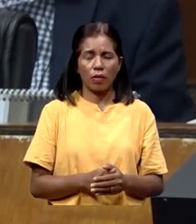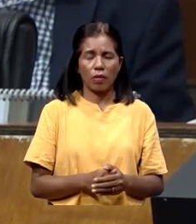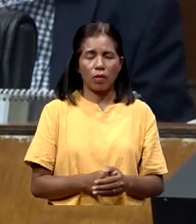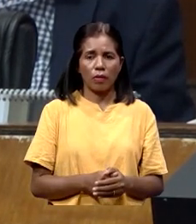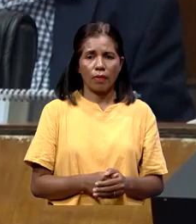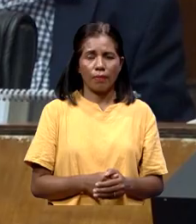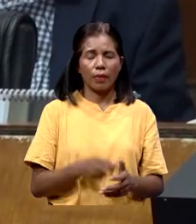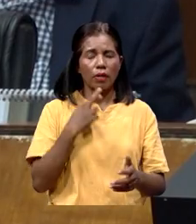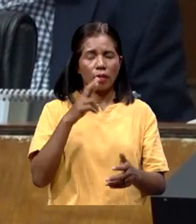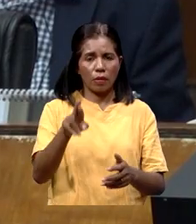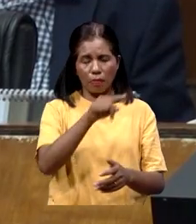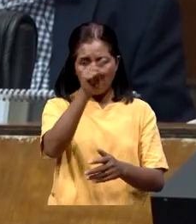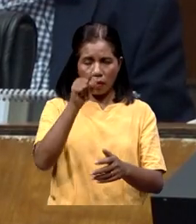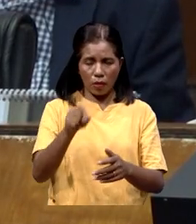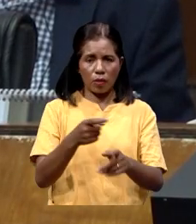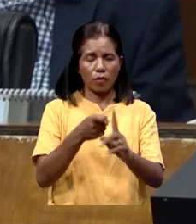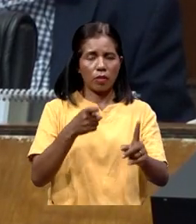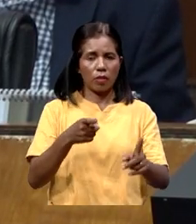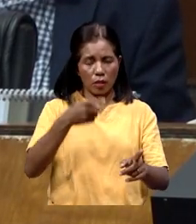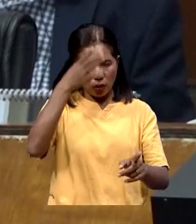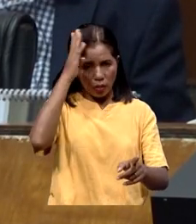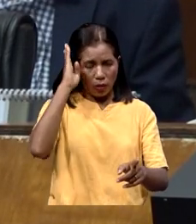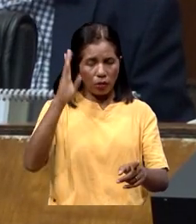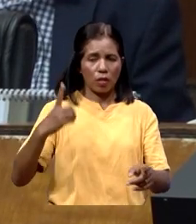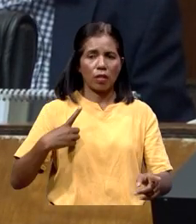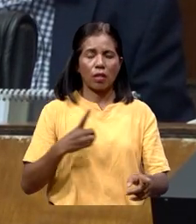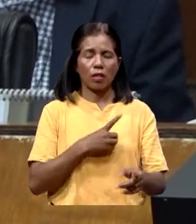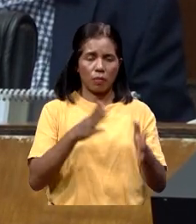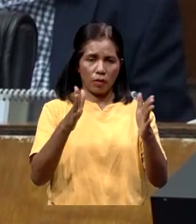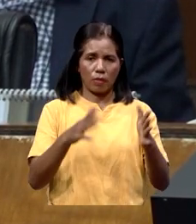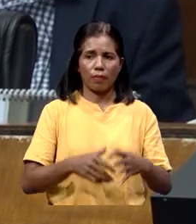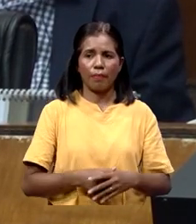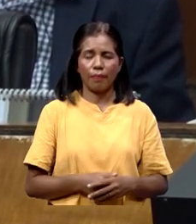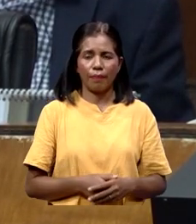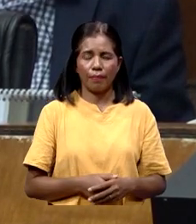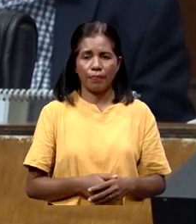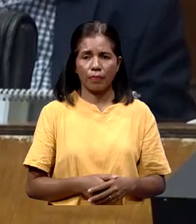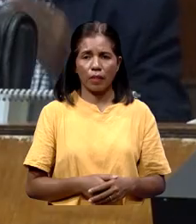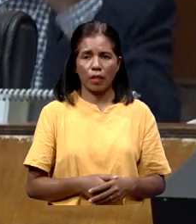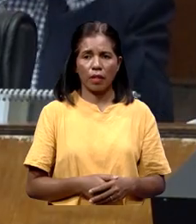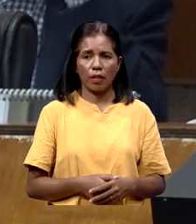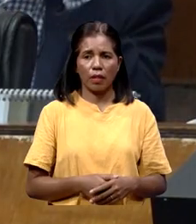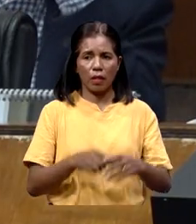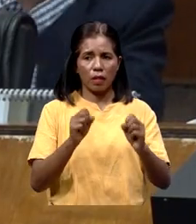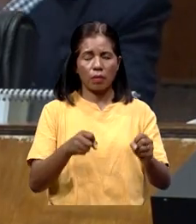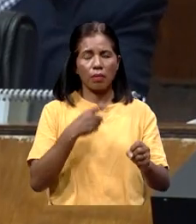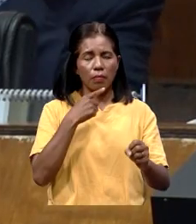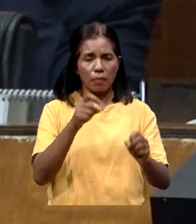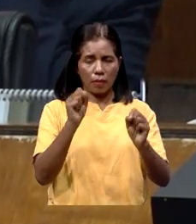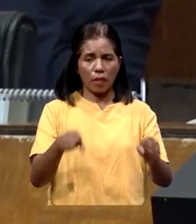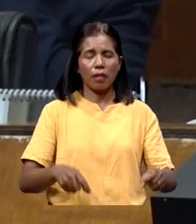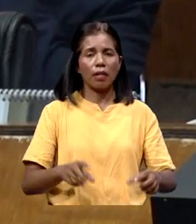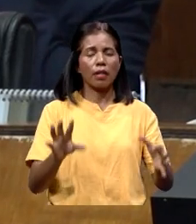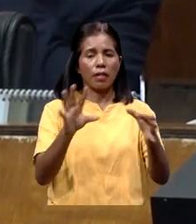a pergunta de bem com o senhor deputado Antônio Biancunha. A tua bela ligação para a execução